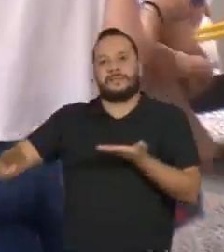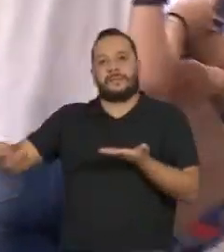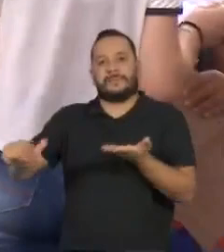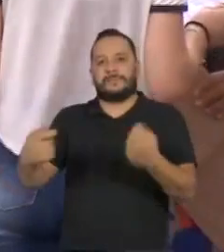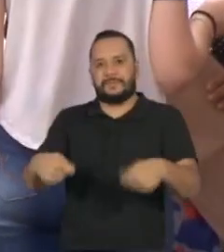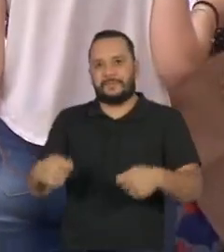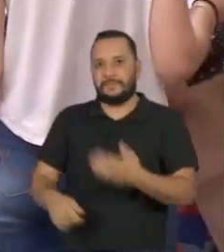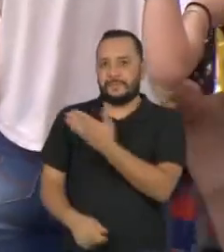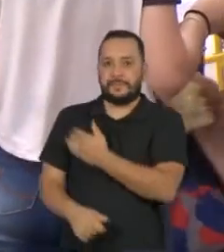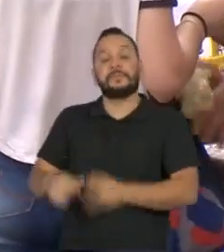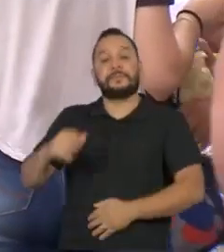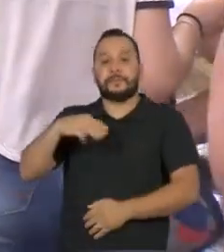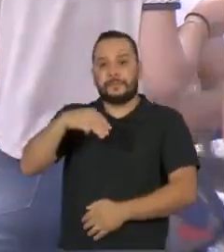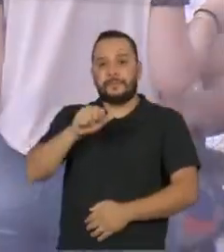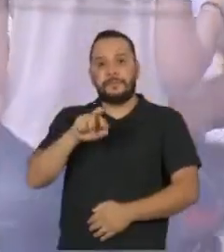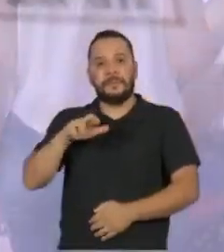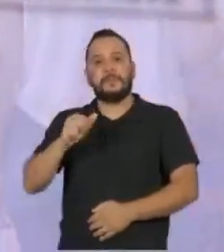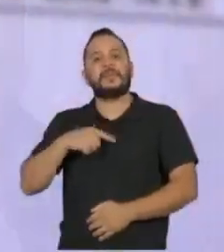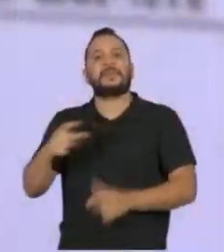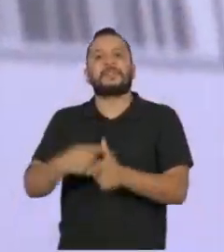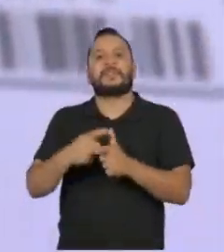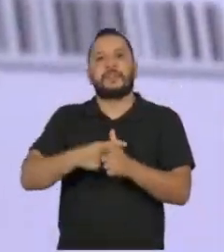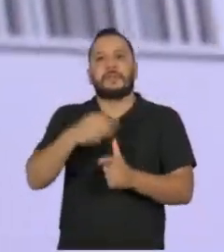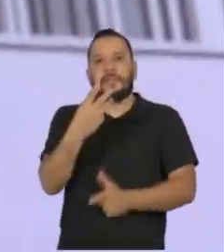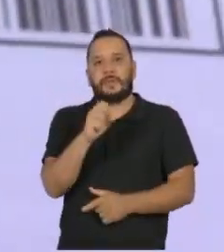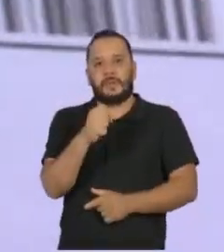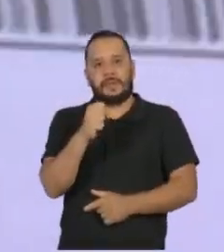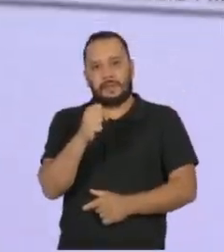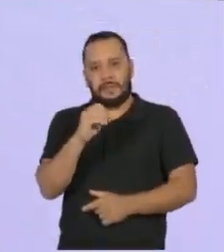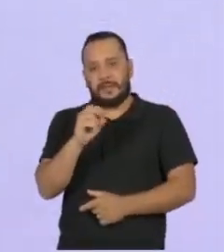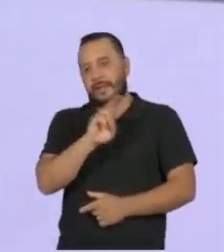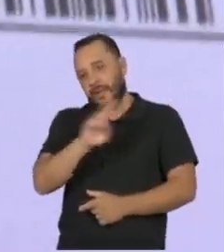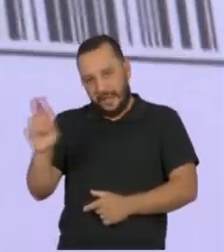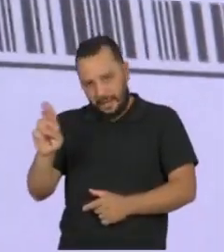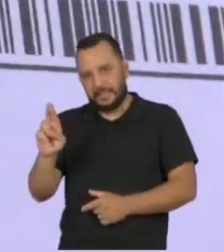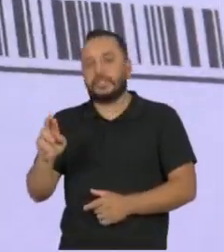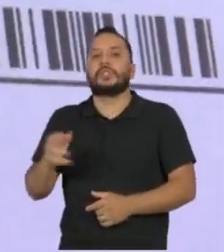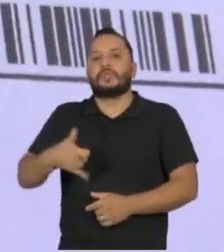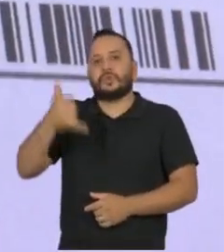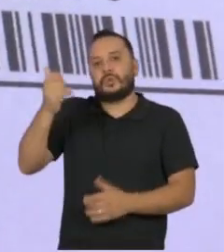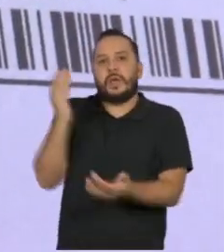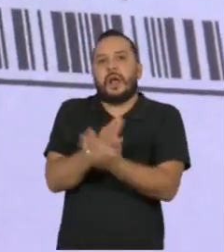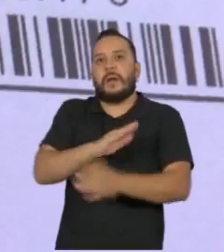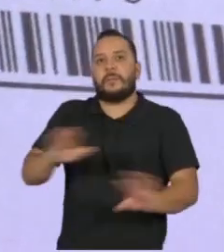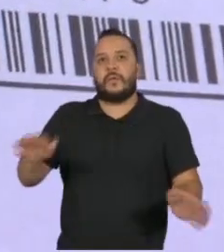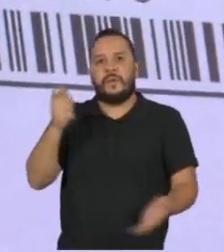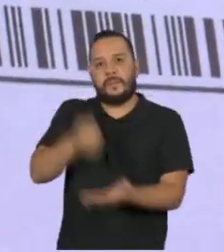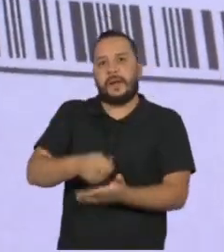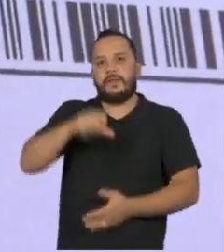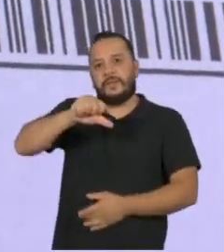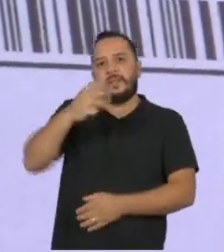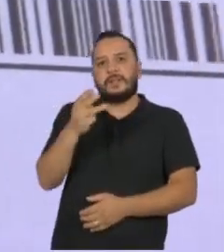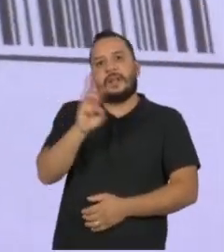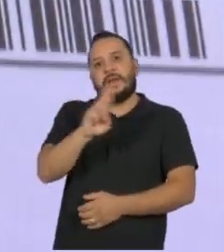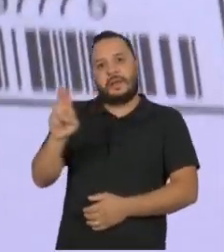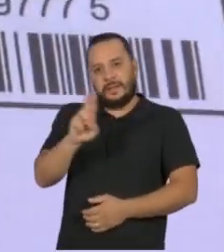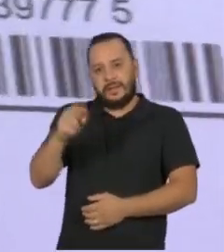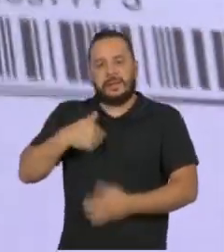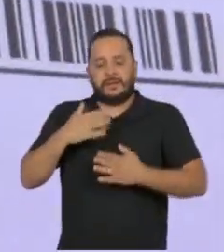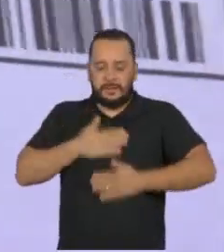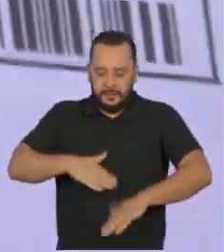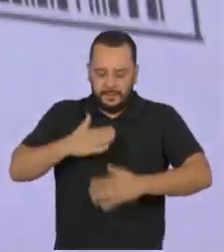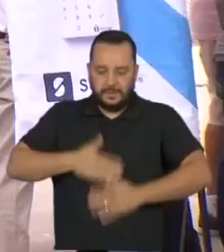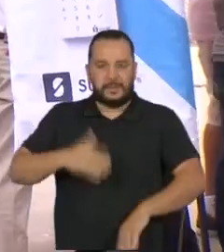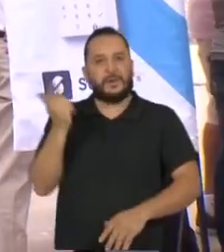devia R$ 380 no telefone. Conseguiu tirar todos os juros e vai pagar agora R$ 93 para ter